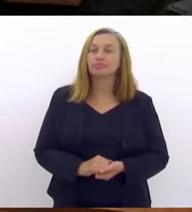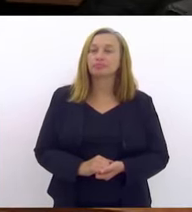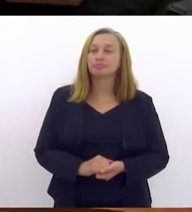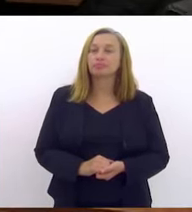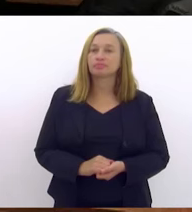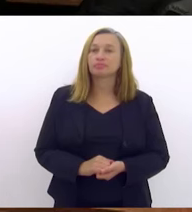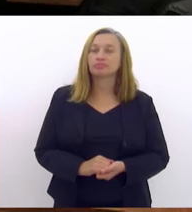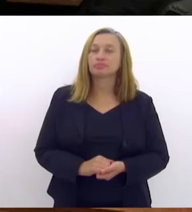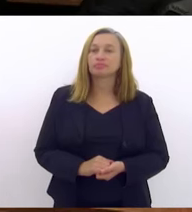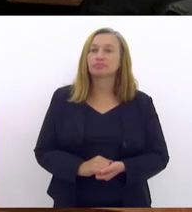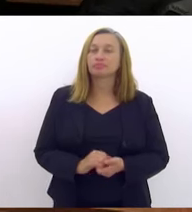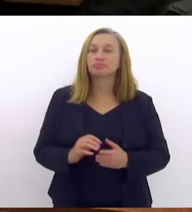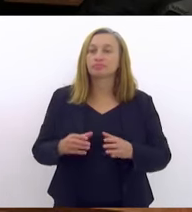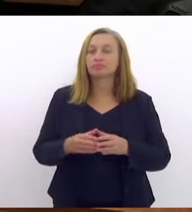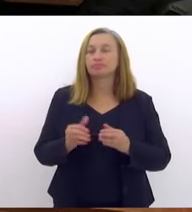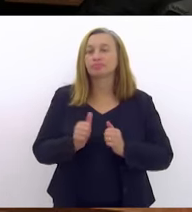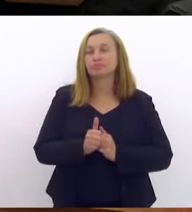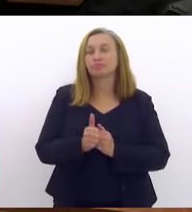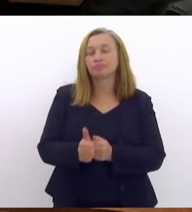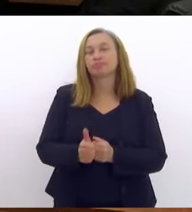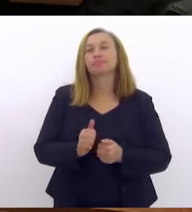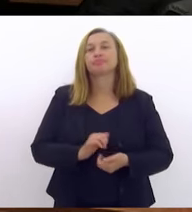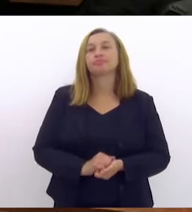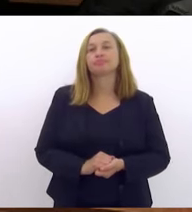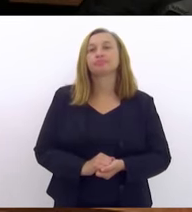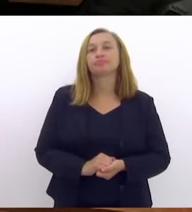Que essa irmandade que me acompanha